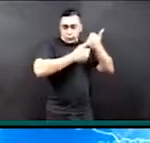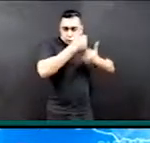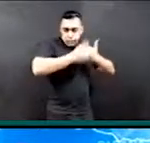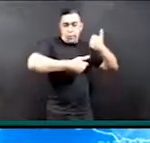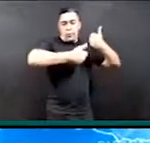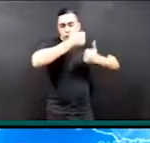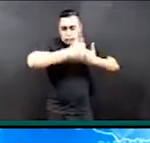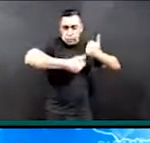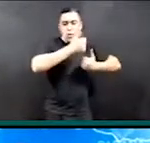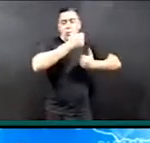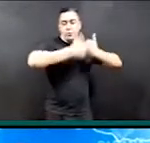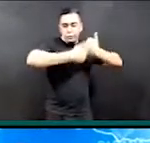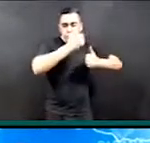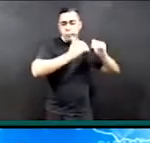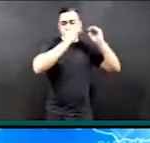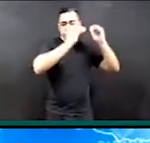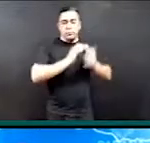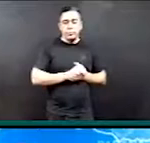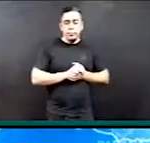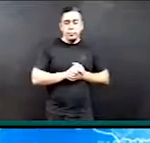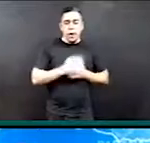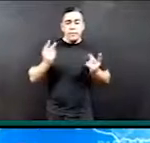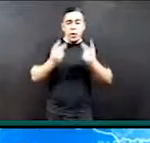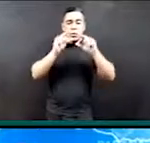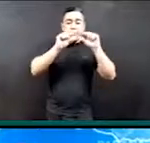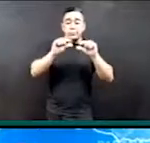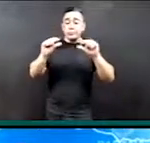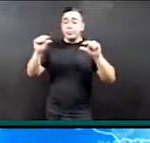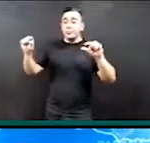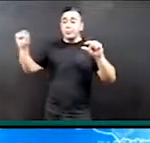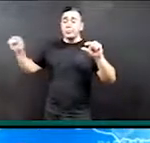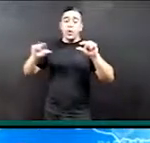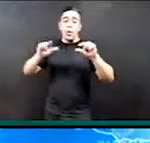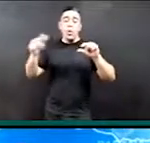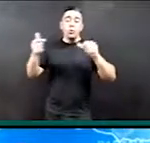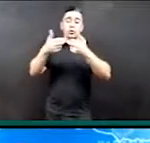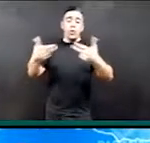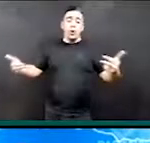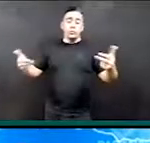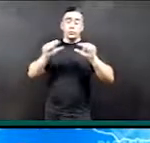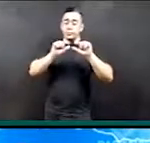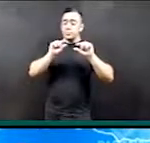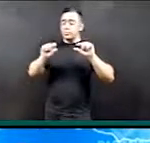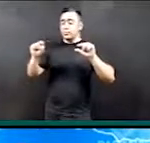futebol de primeiro nível, e existe uma valorização pequena nos outros esportes, né? Nos esportes olímpicos. E,